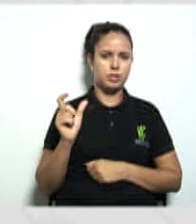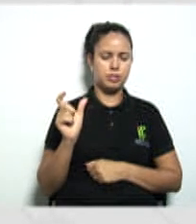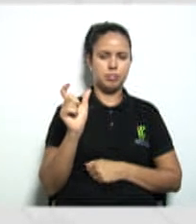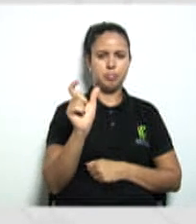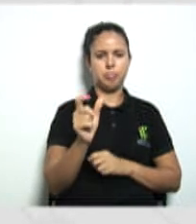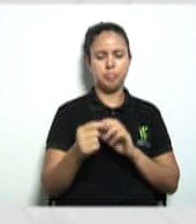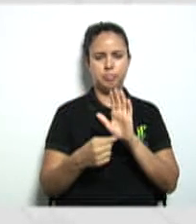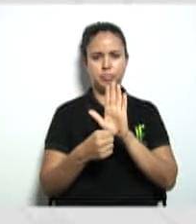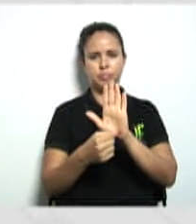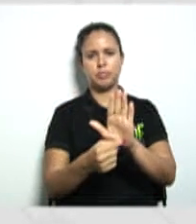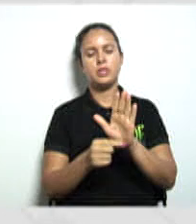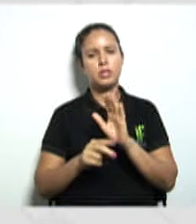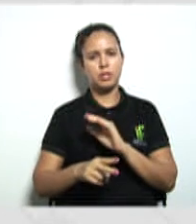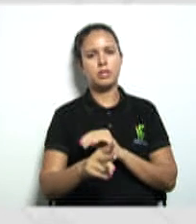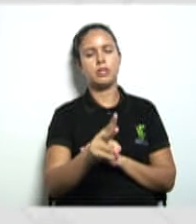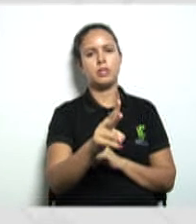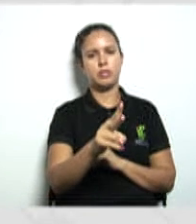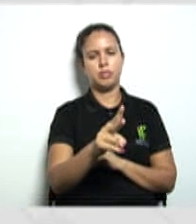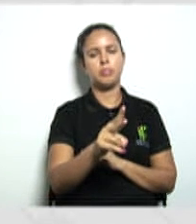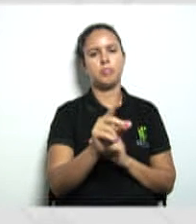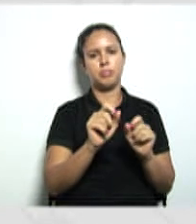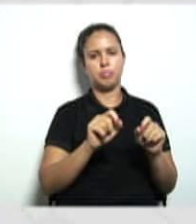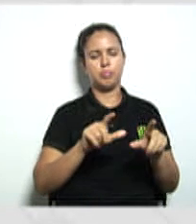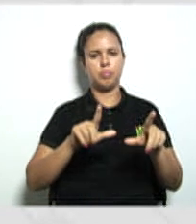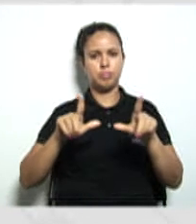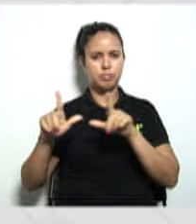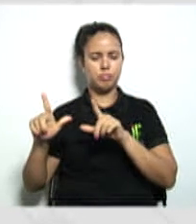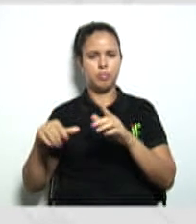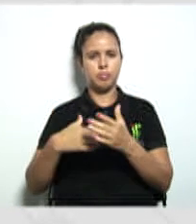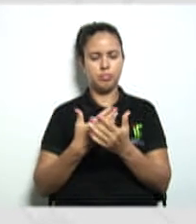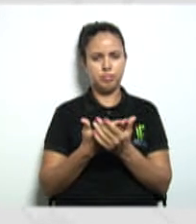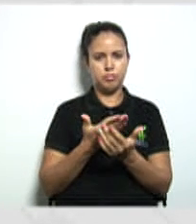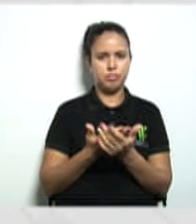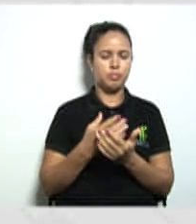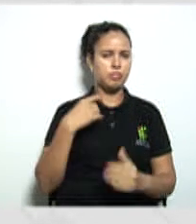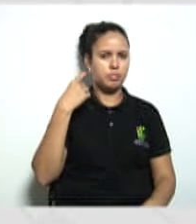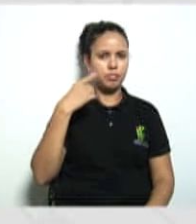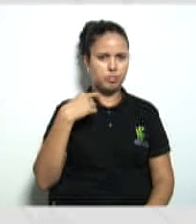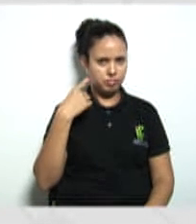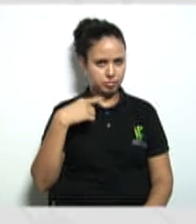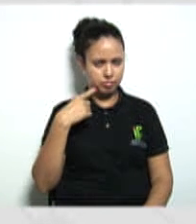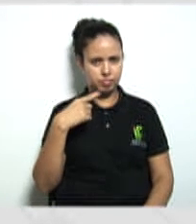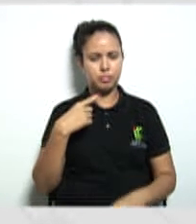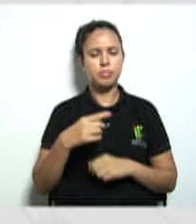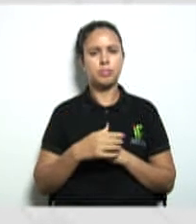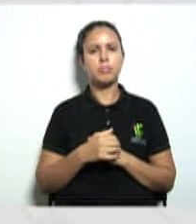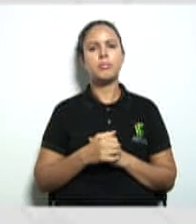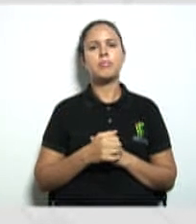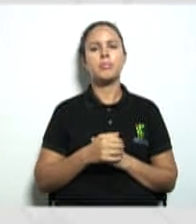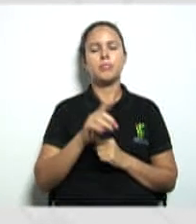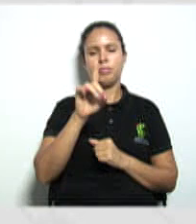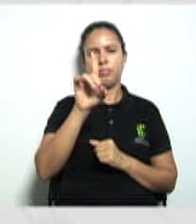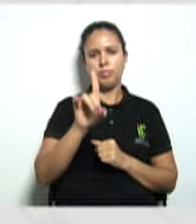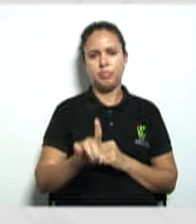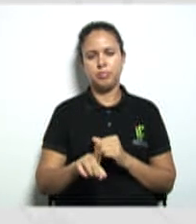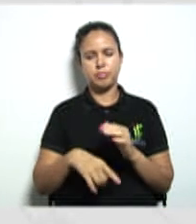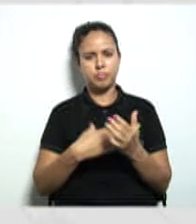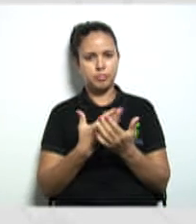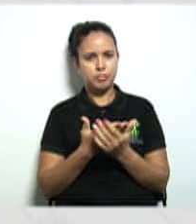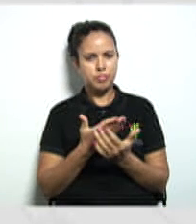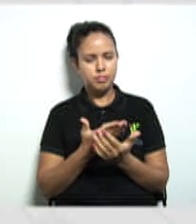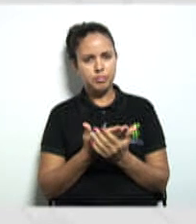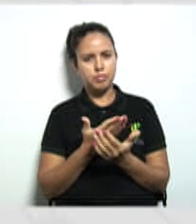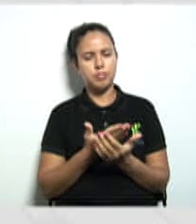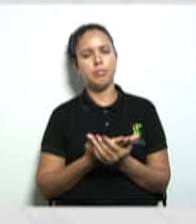porque ela vai estar sempre aparecendo no estudo do direito para vocês. Em qualquer situação, vocês vão estar sempre tendo que utilizar